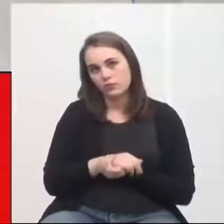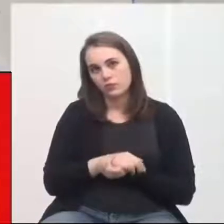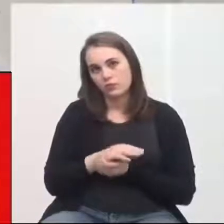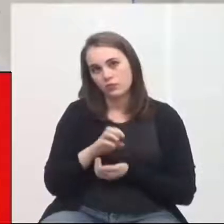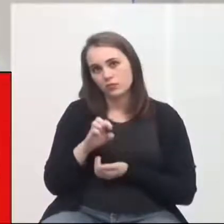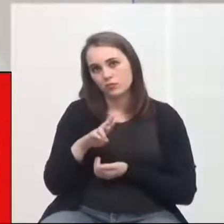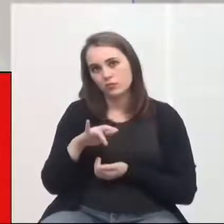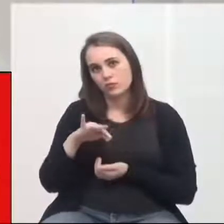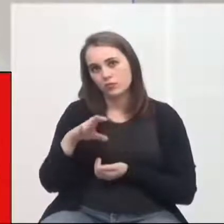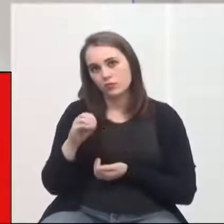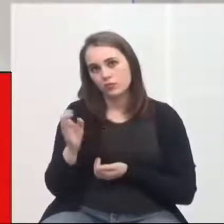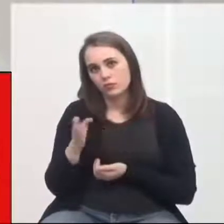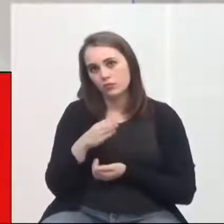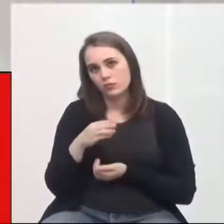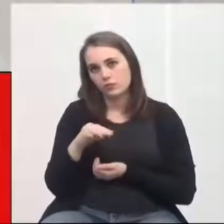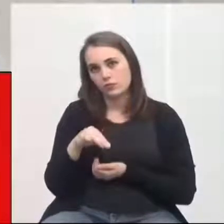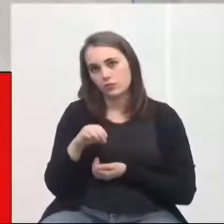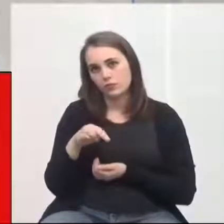Érico